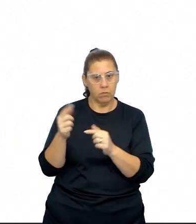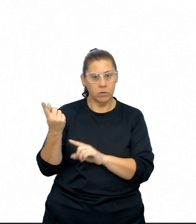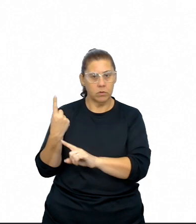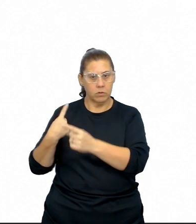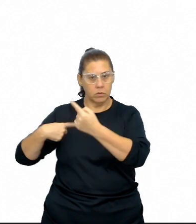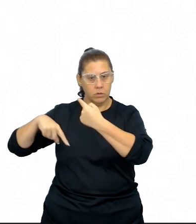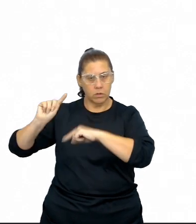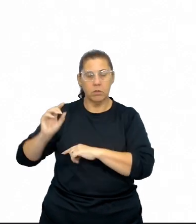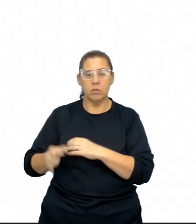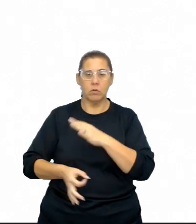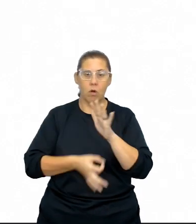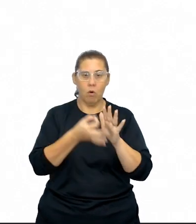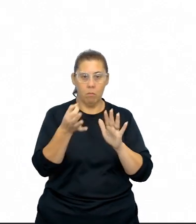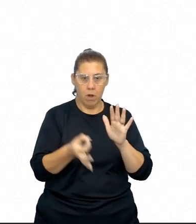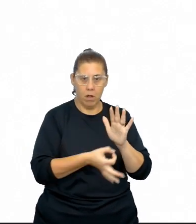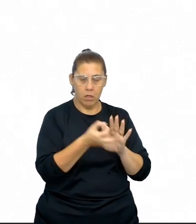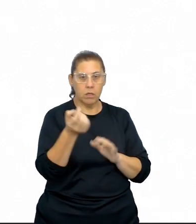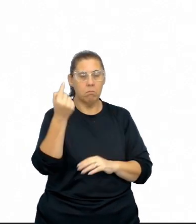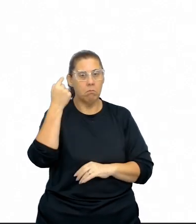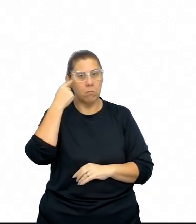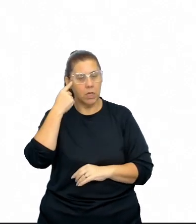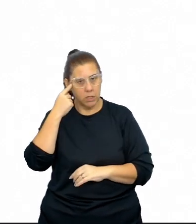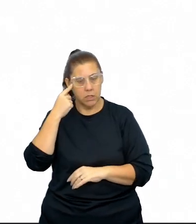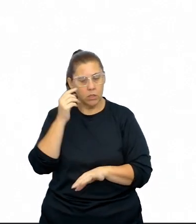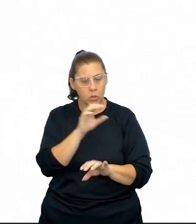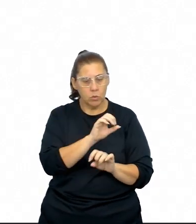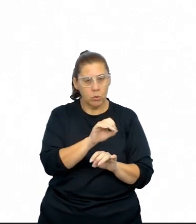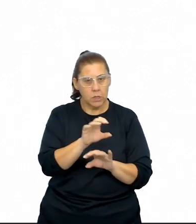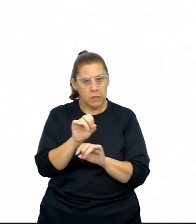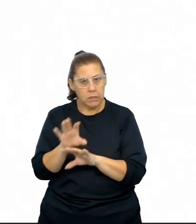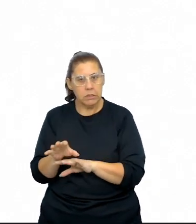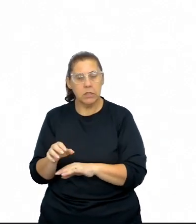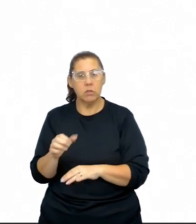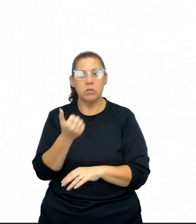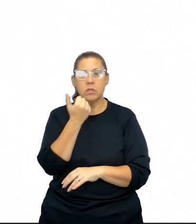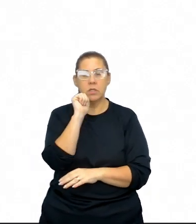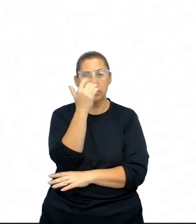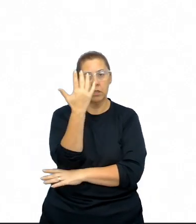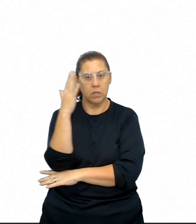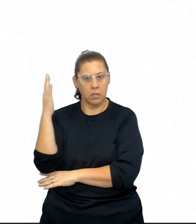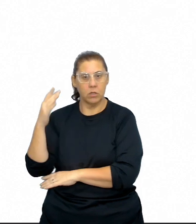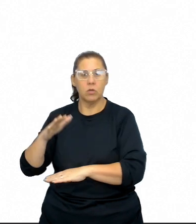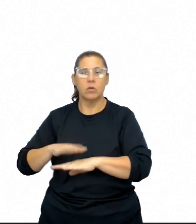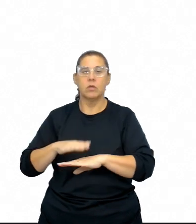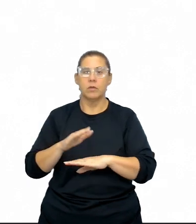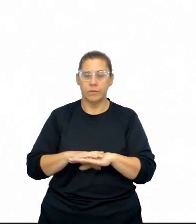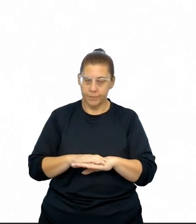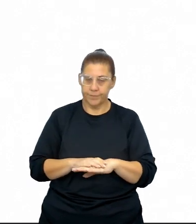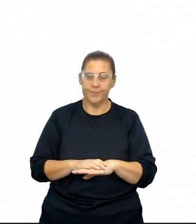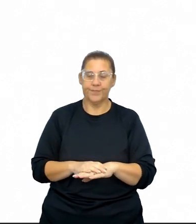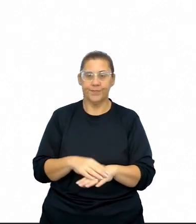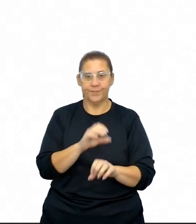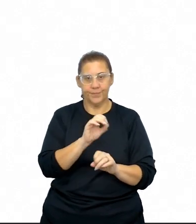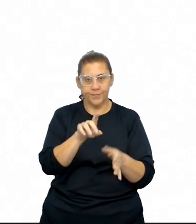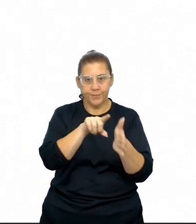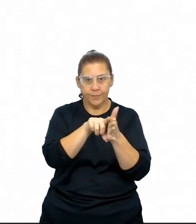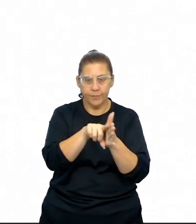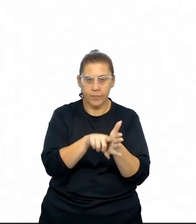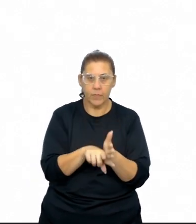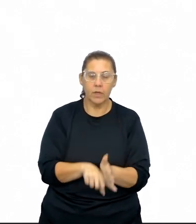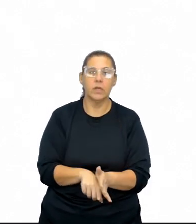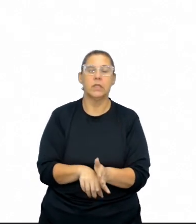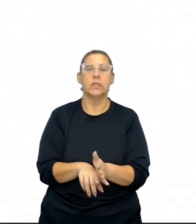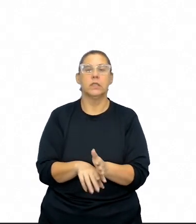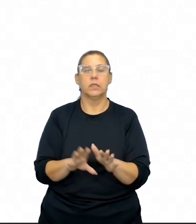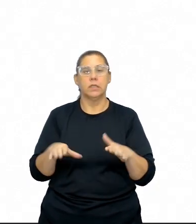desenvolvimento da argumentação, pensando em um ensino de ciências da natureza que promova o ensino por investigação. Bom,